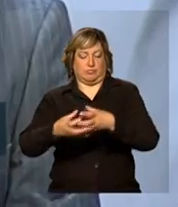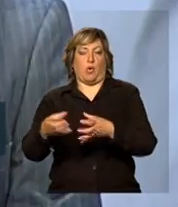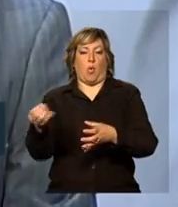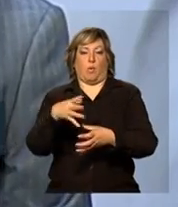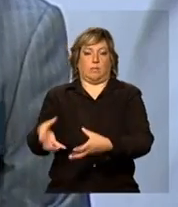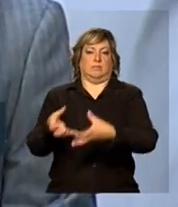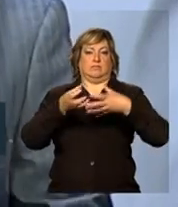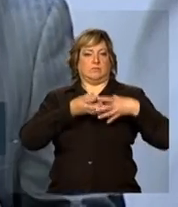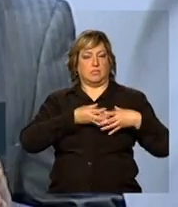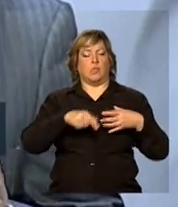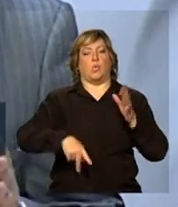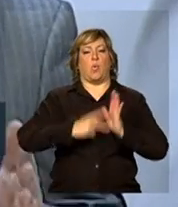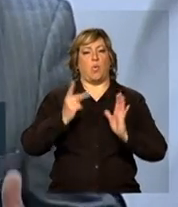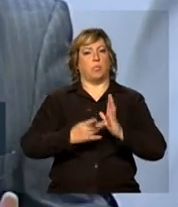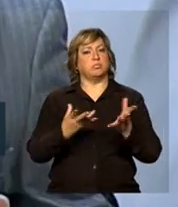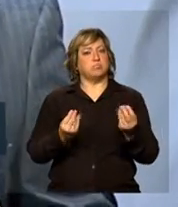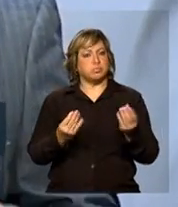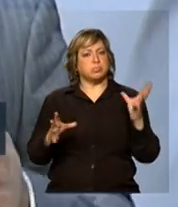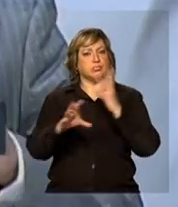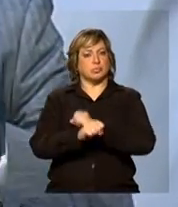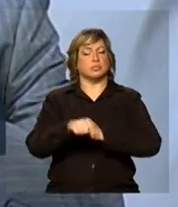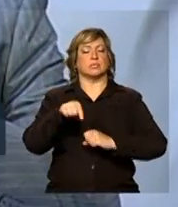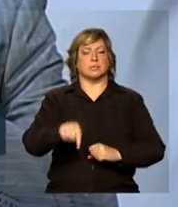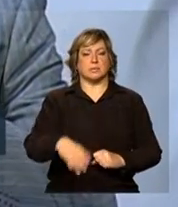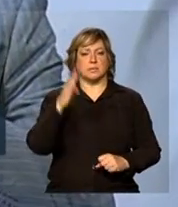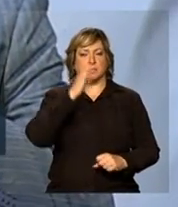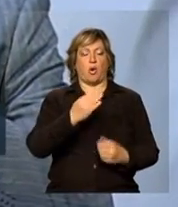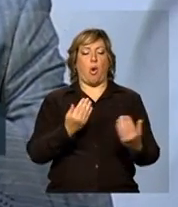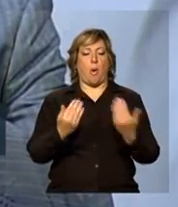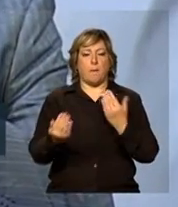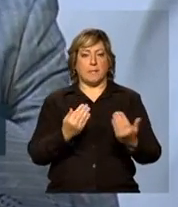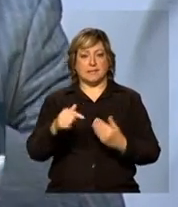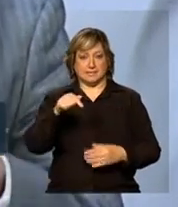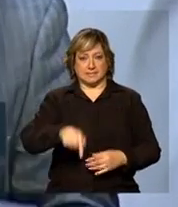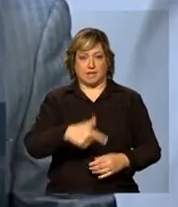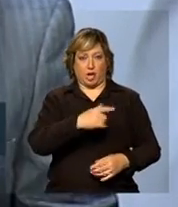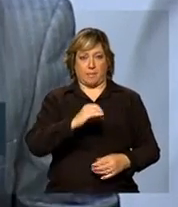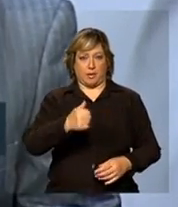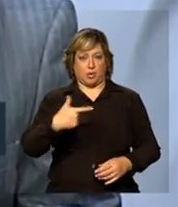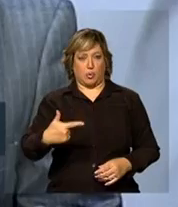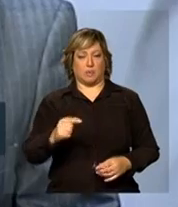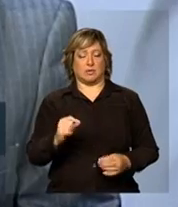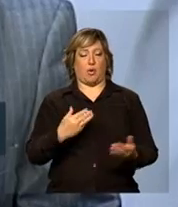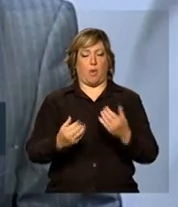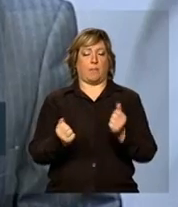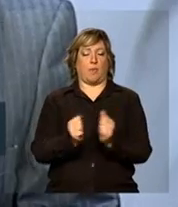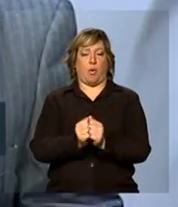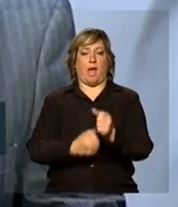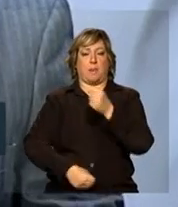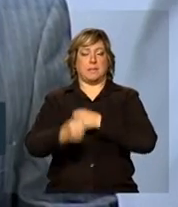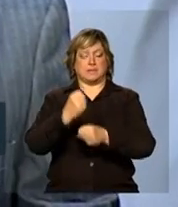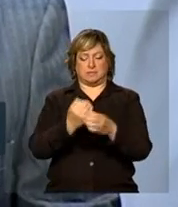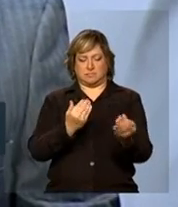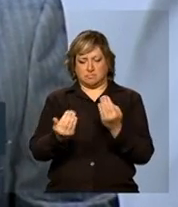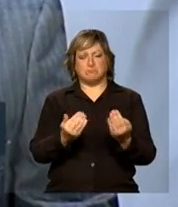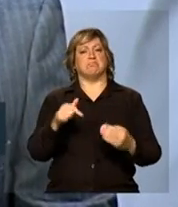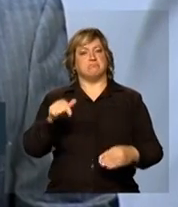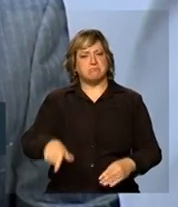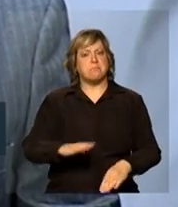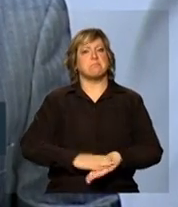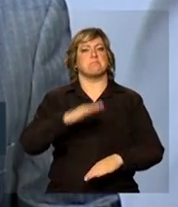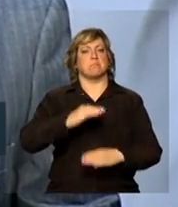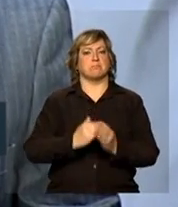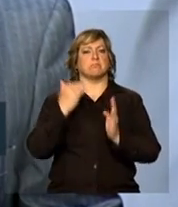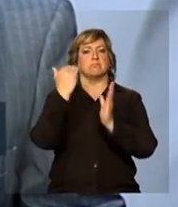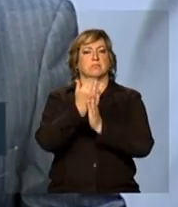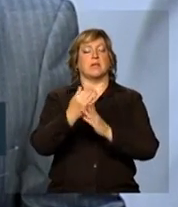semestre do nosso país, 2012, comparado com o primeiro semestre de 2011, e certamente nós teremos um aumento ainda maior ao longo do